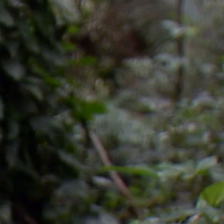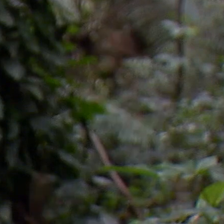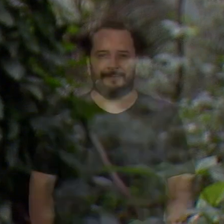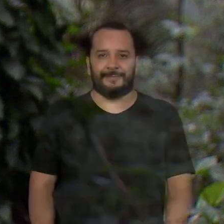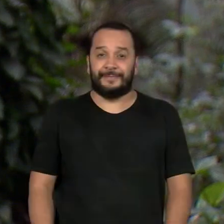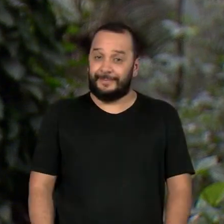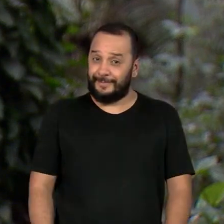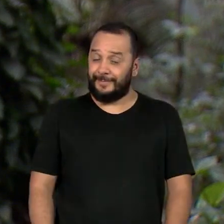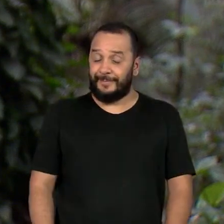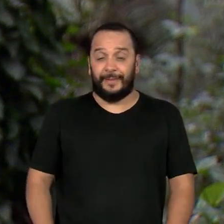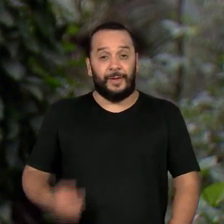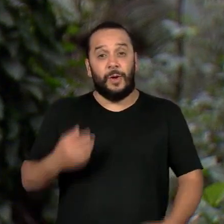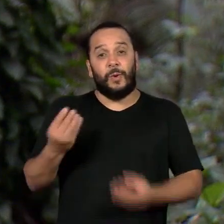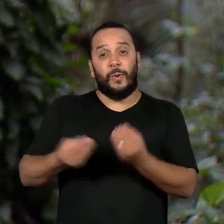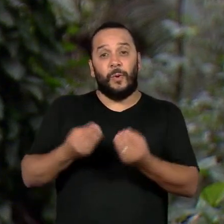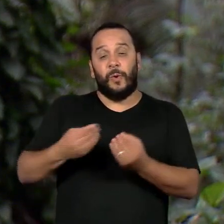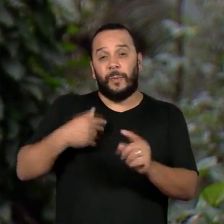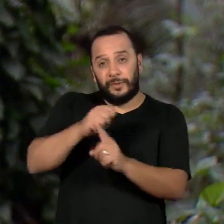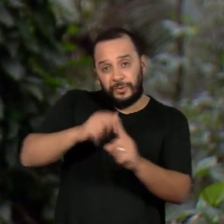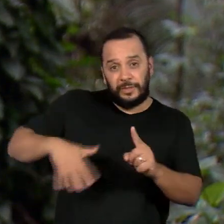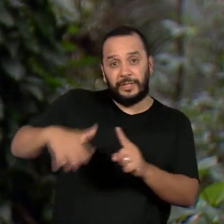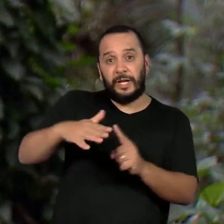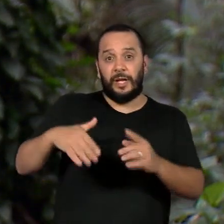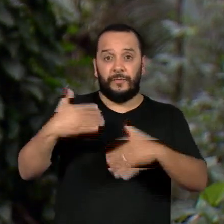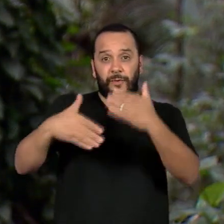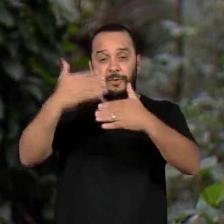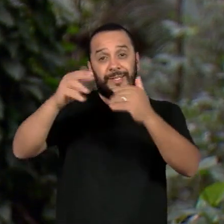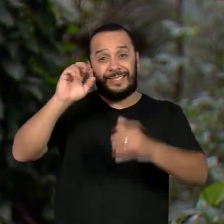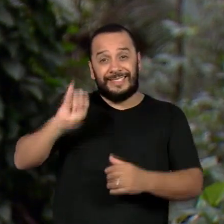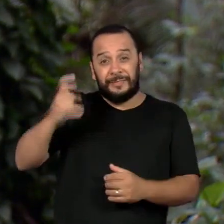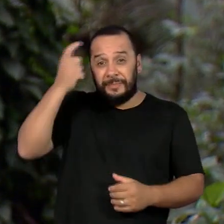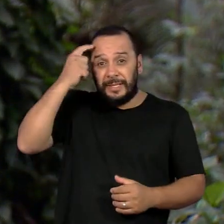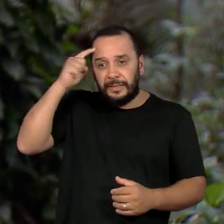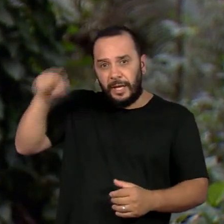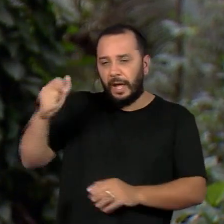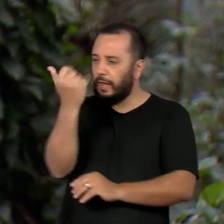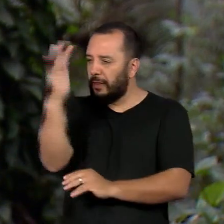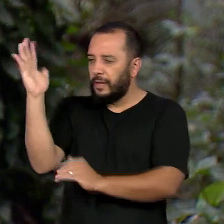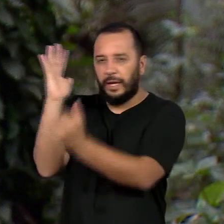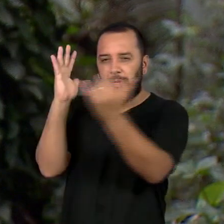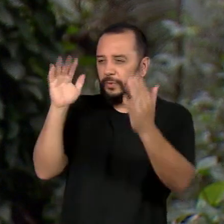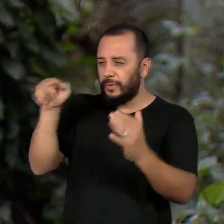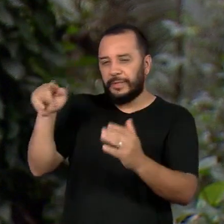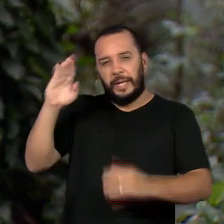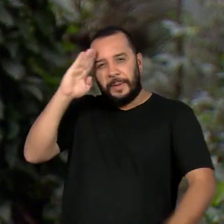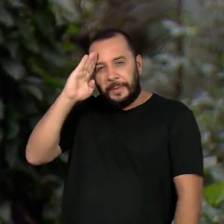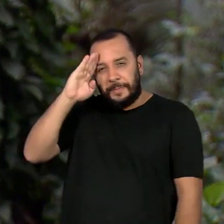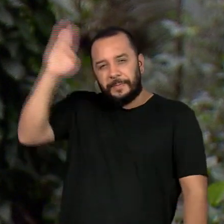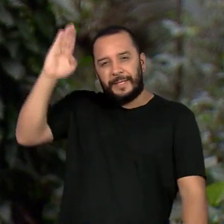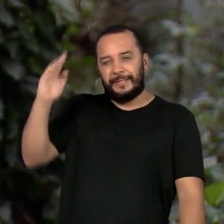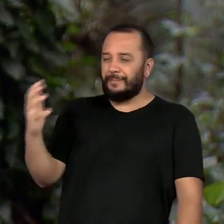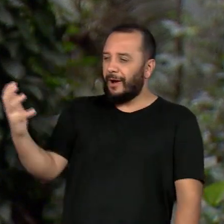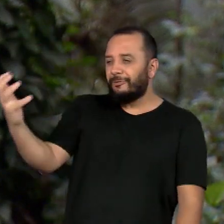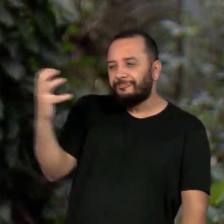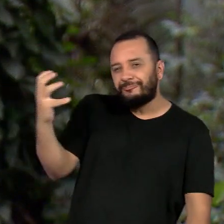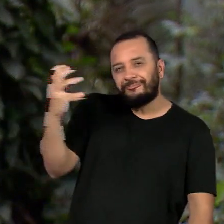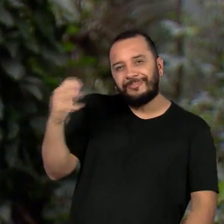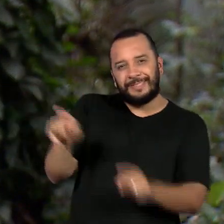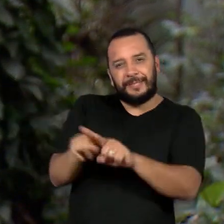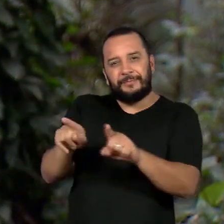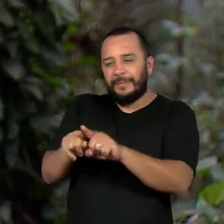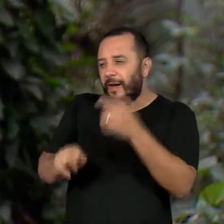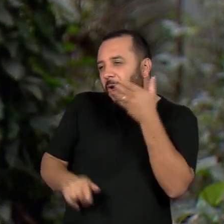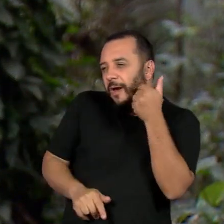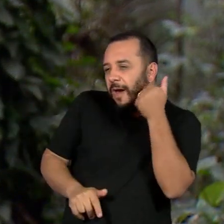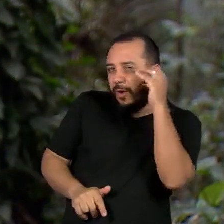Como a humanidade pode evoluir se voltar a considerar a natureza a grande fonte de inspiração e conhecimento.